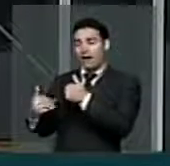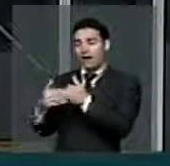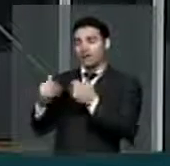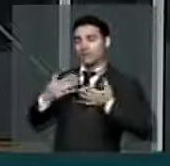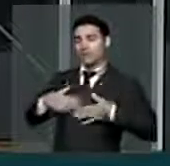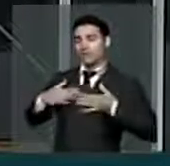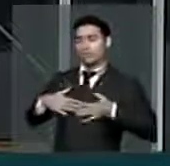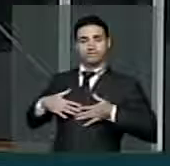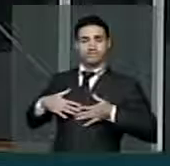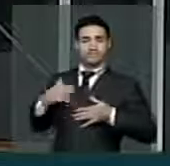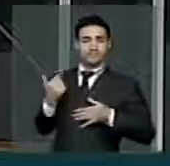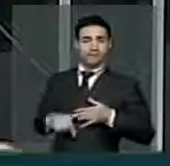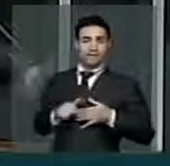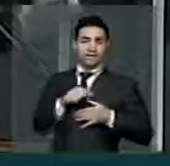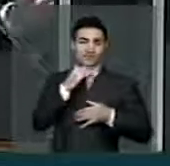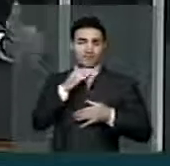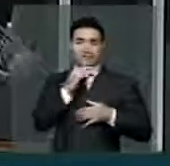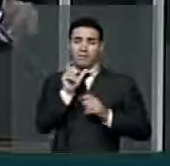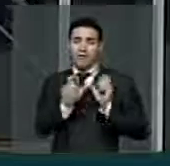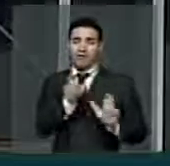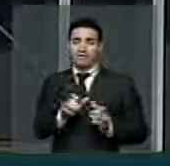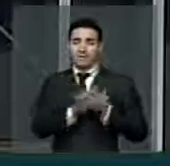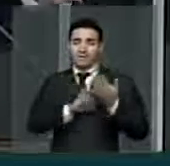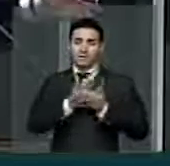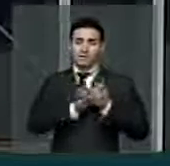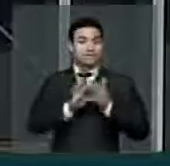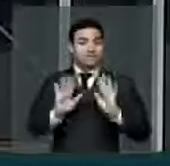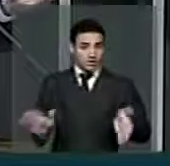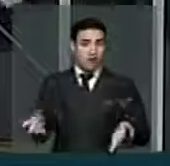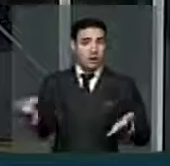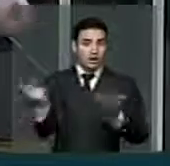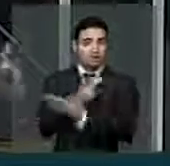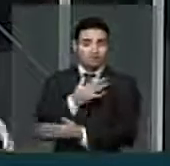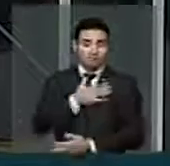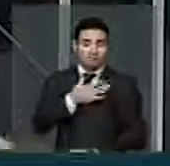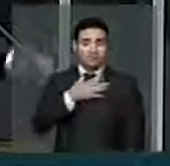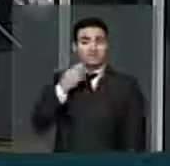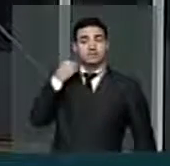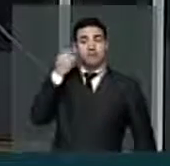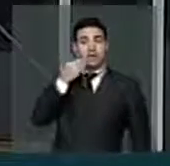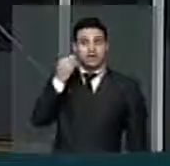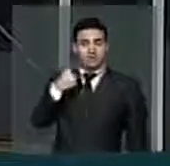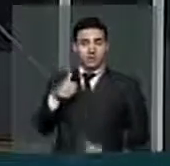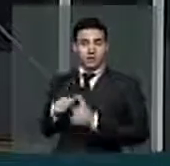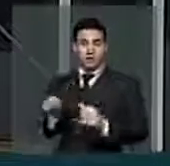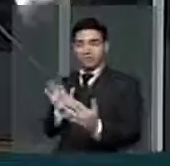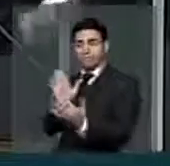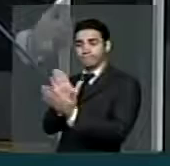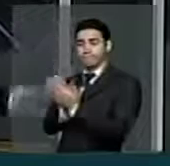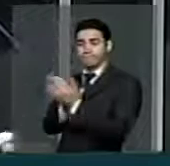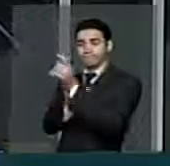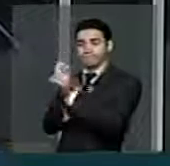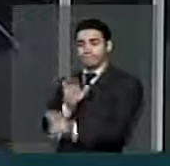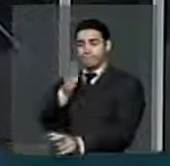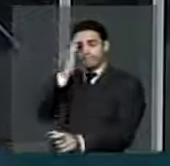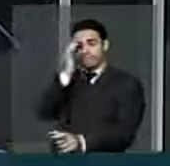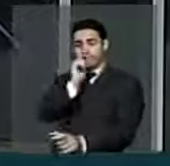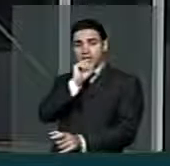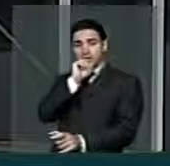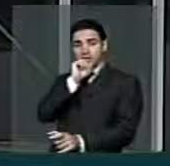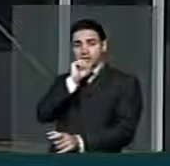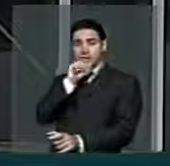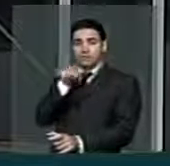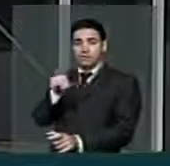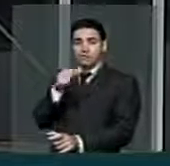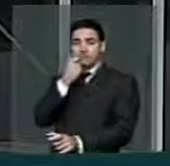Eu passei por essa experiência de estar diante de uma dessas pessoas, diante de uma dessas mães,